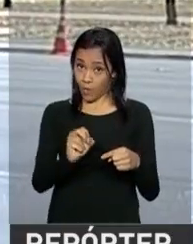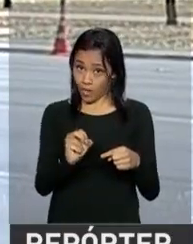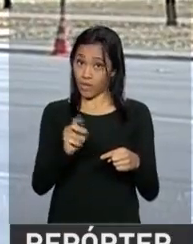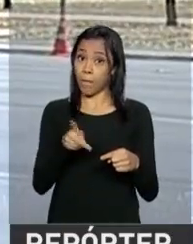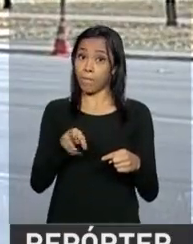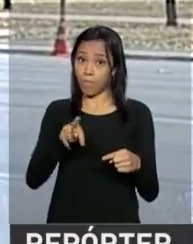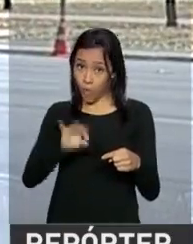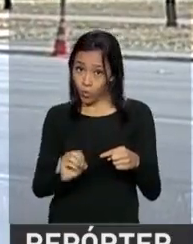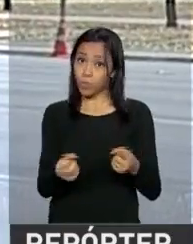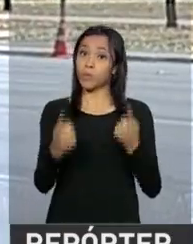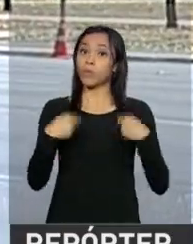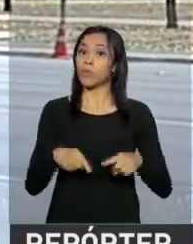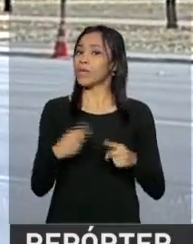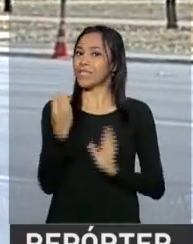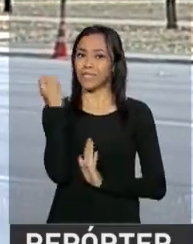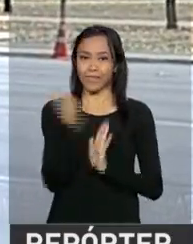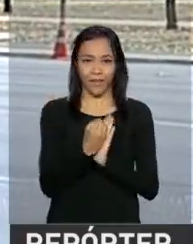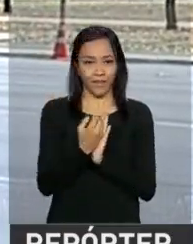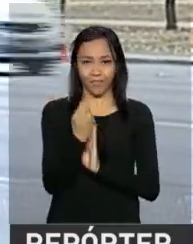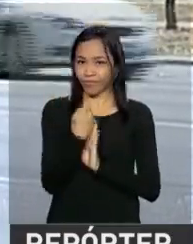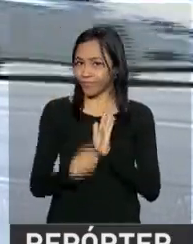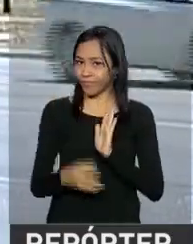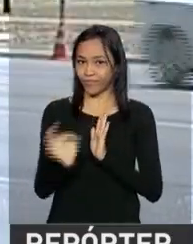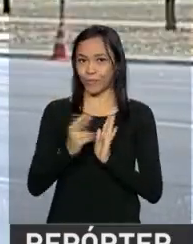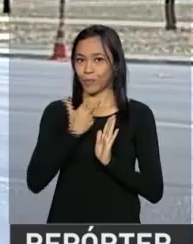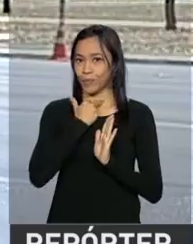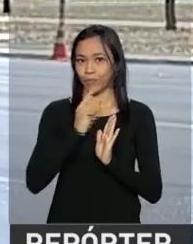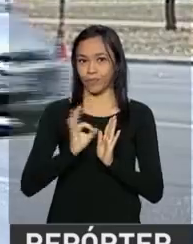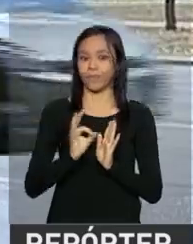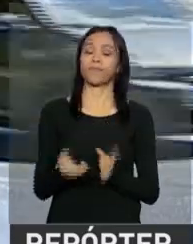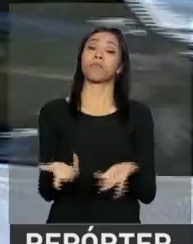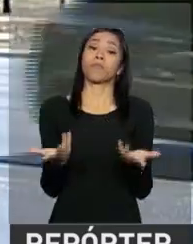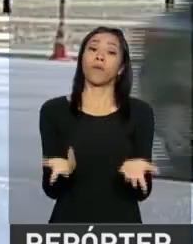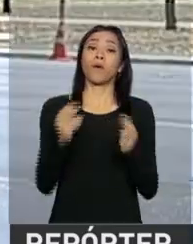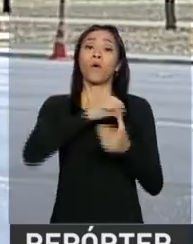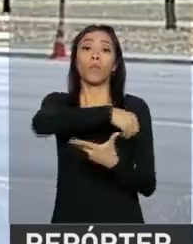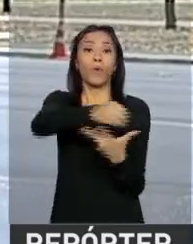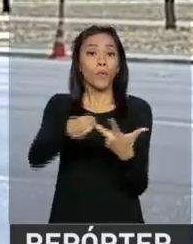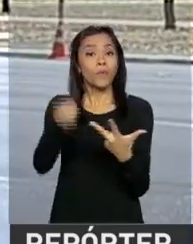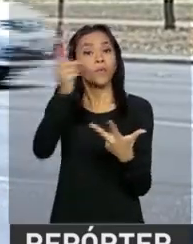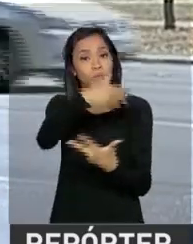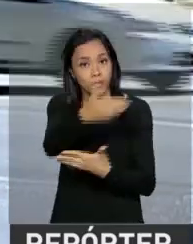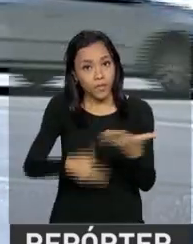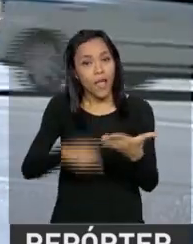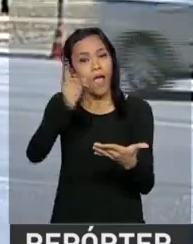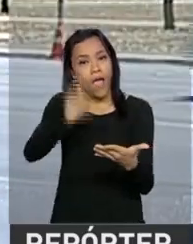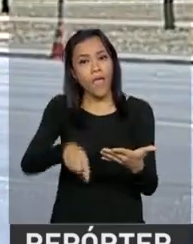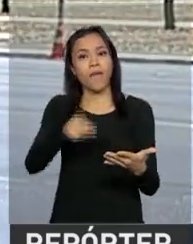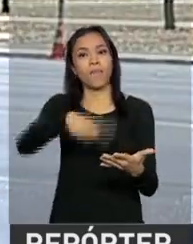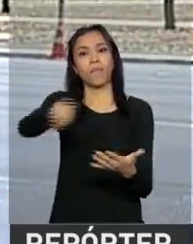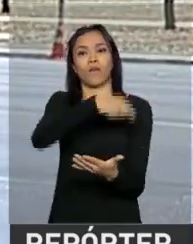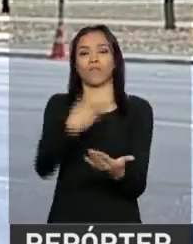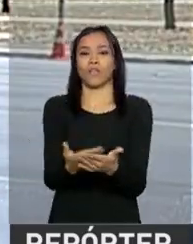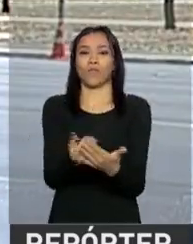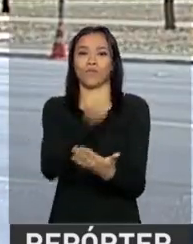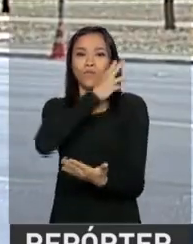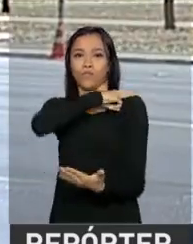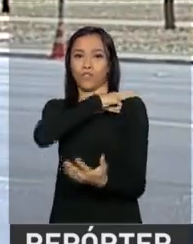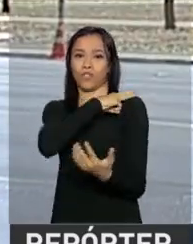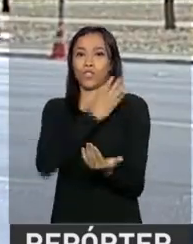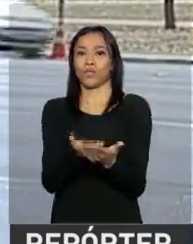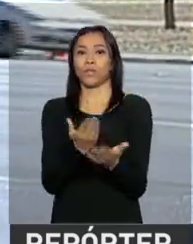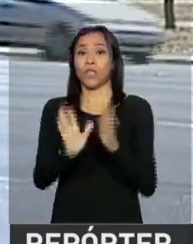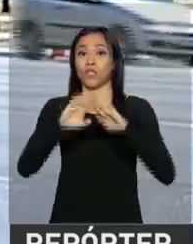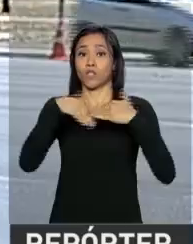pontos, além de não ter zerado a redação. O ProUni ele é voltado para estudantes do ensino médio que fizeram ensino médio em